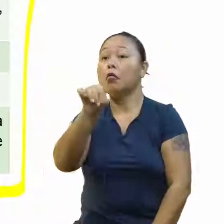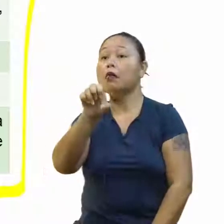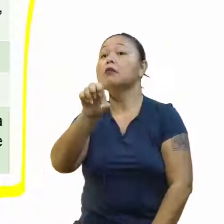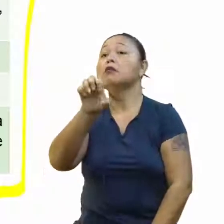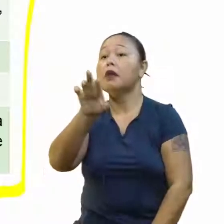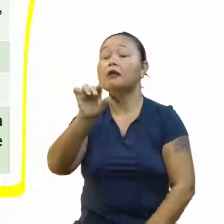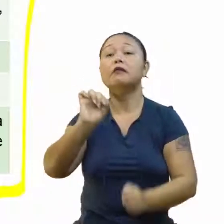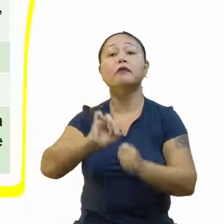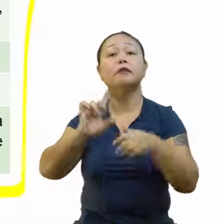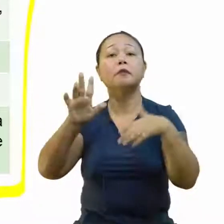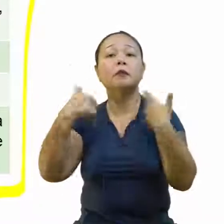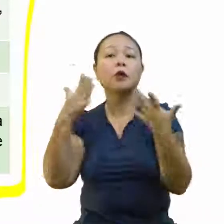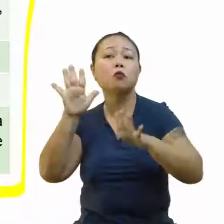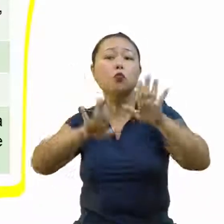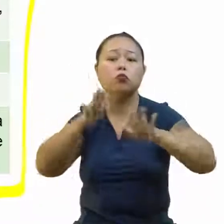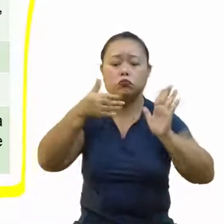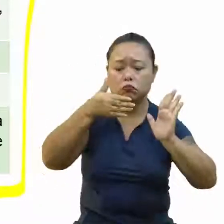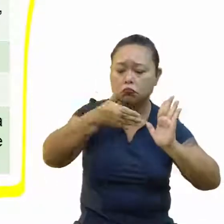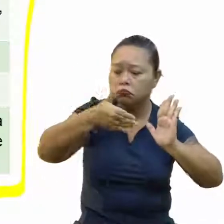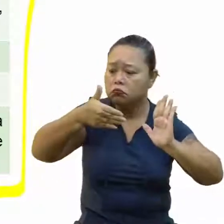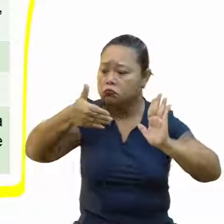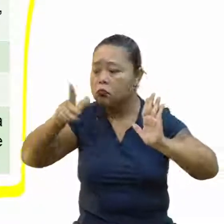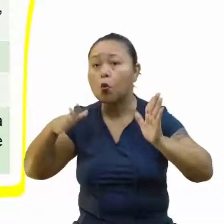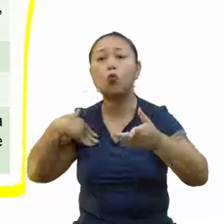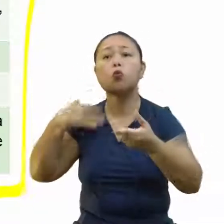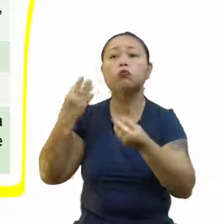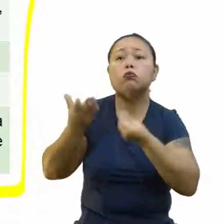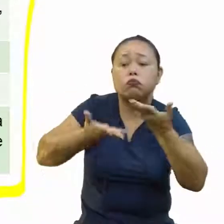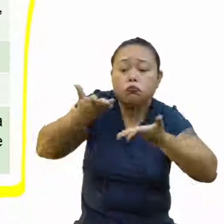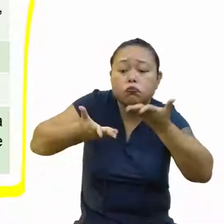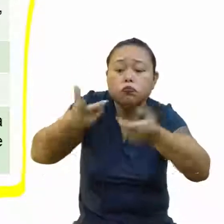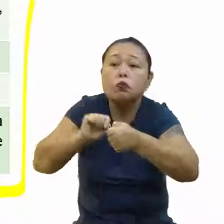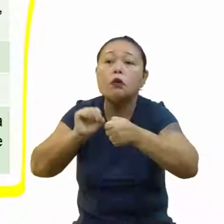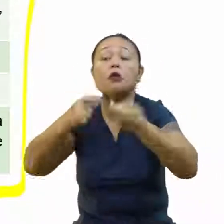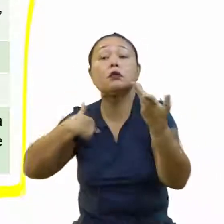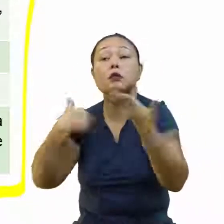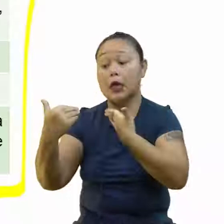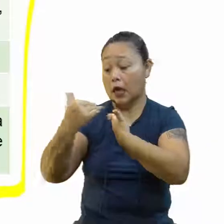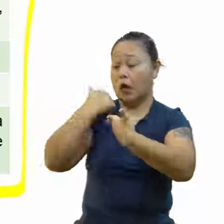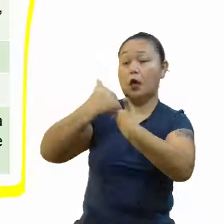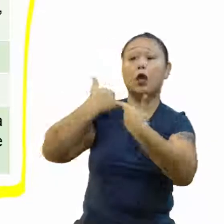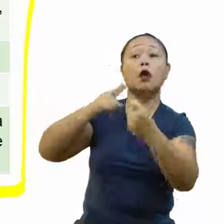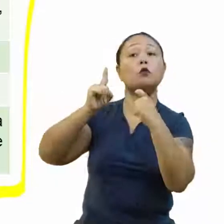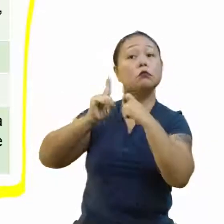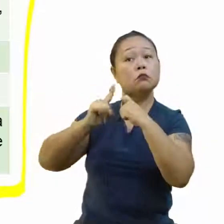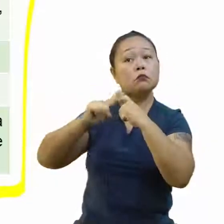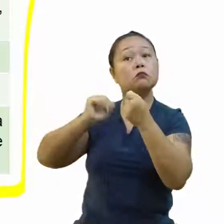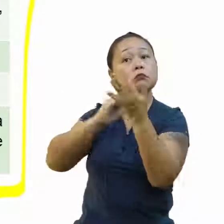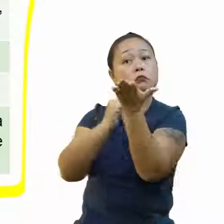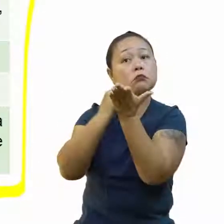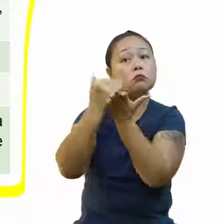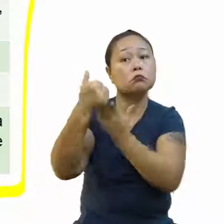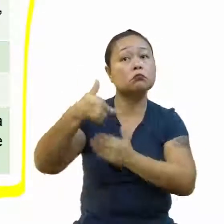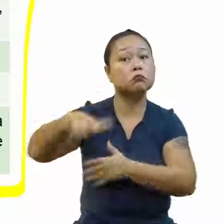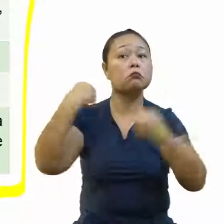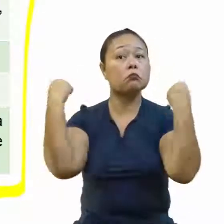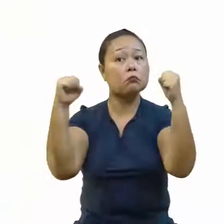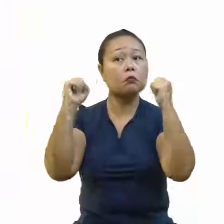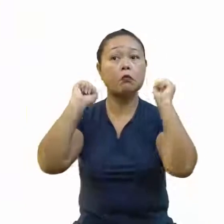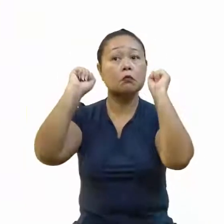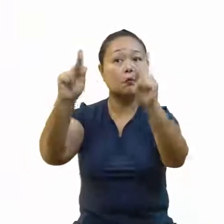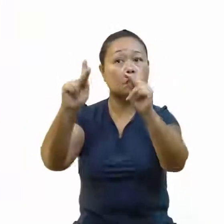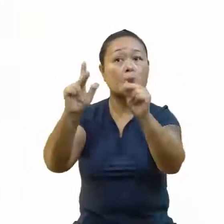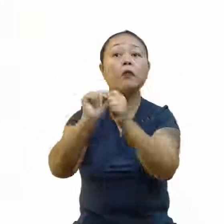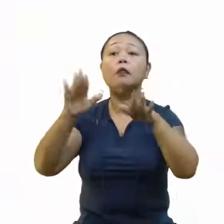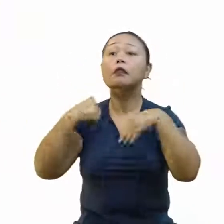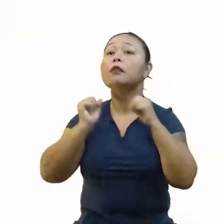seu tratamento, dependendo das recomendações médicas, você pode iniciar atividade física, ok? Vamos